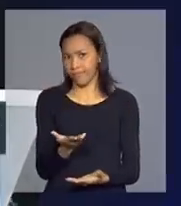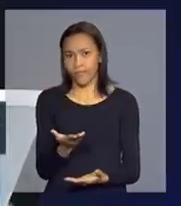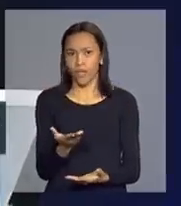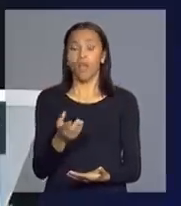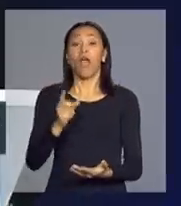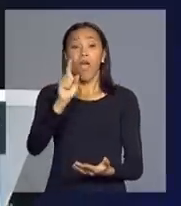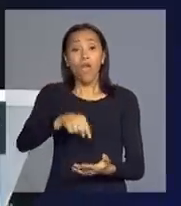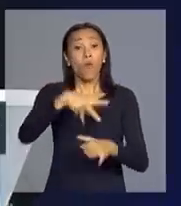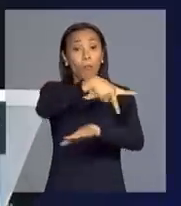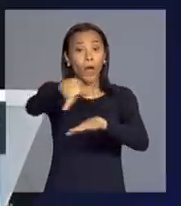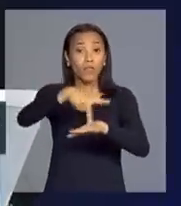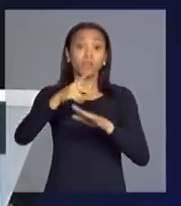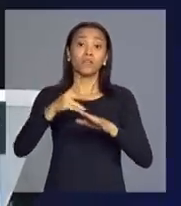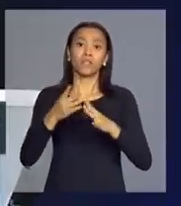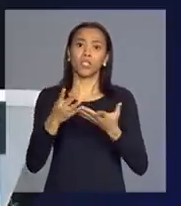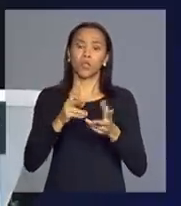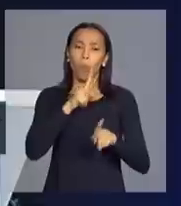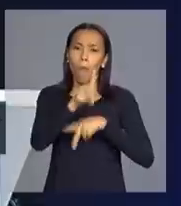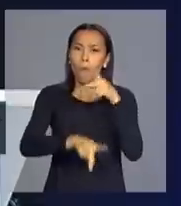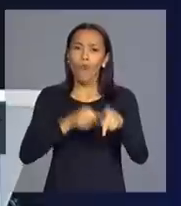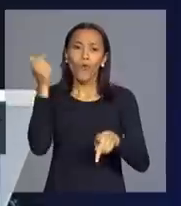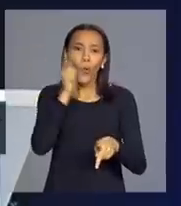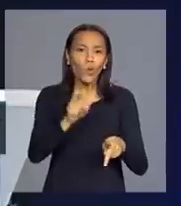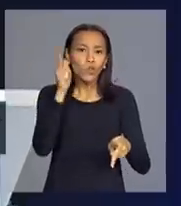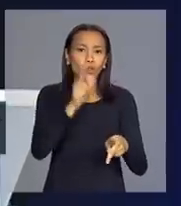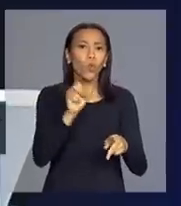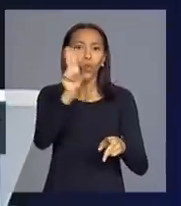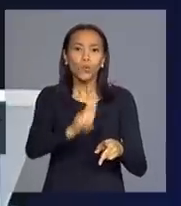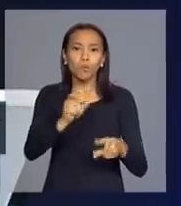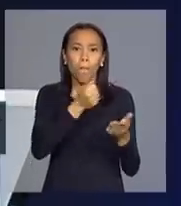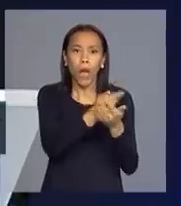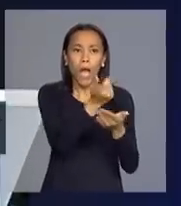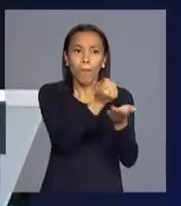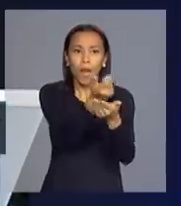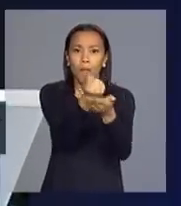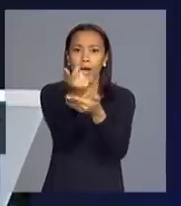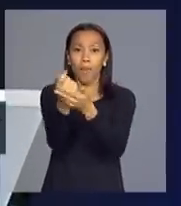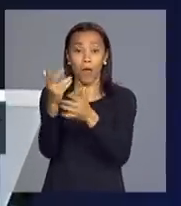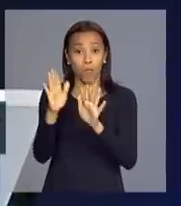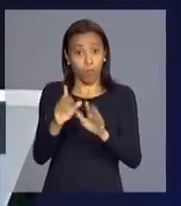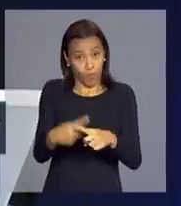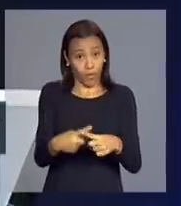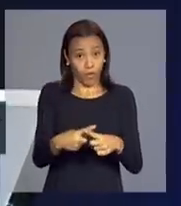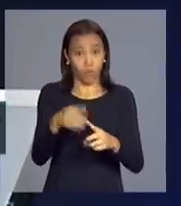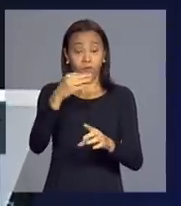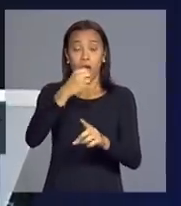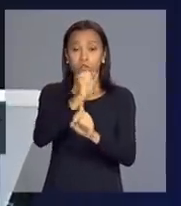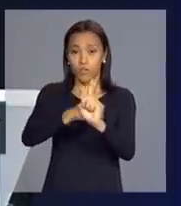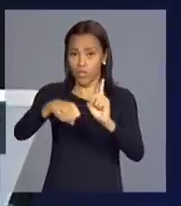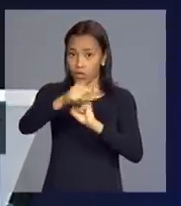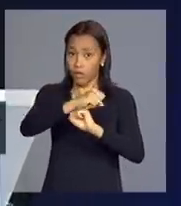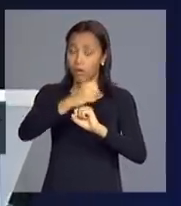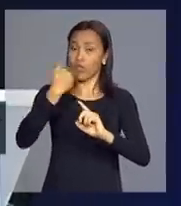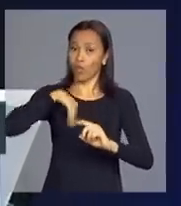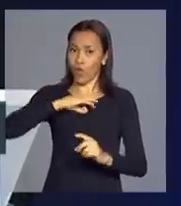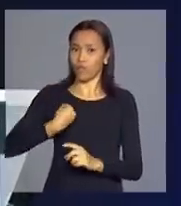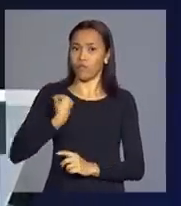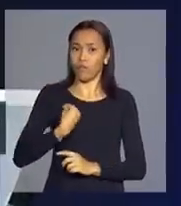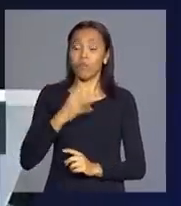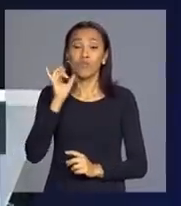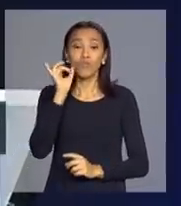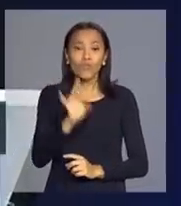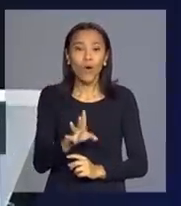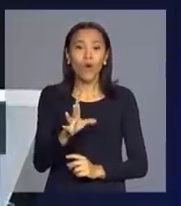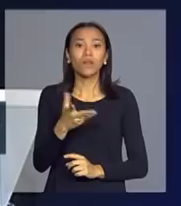povo conquistou a condição de consumidor, porque na sociedade em que vivemos, só conquistando a condição